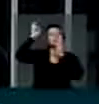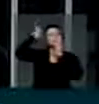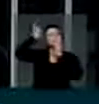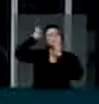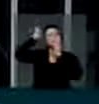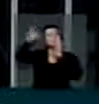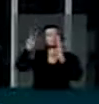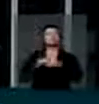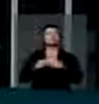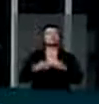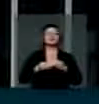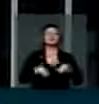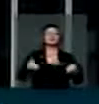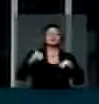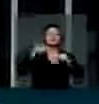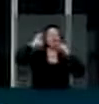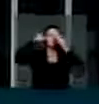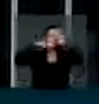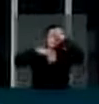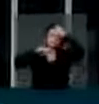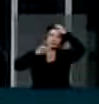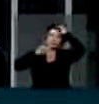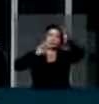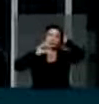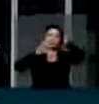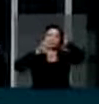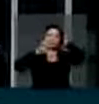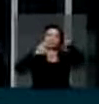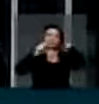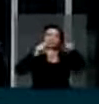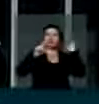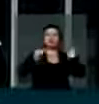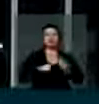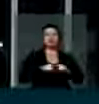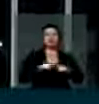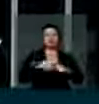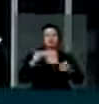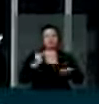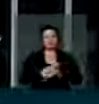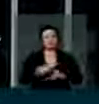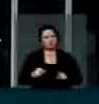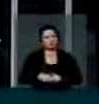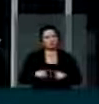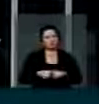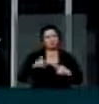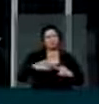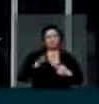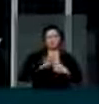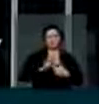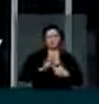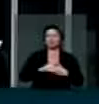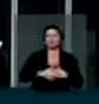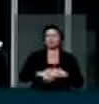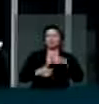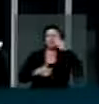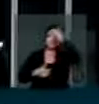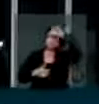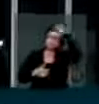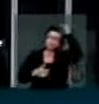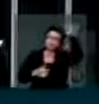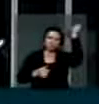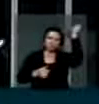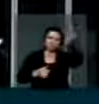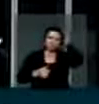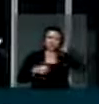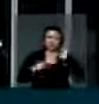indígenas, comunidades quilombolas e outras populações tradicionais afetadas, em de respeito à Convenção